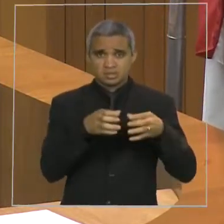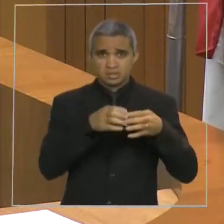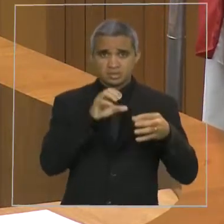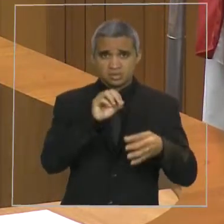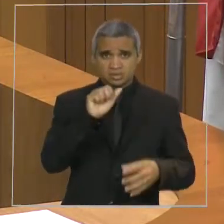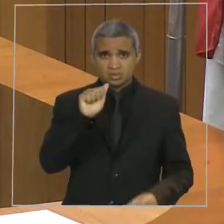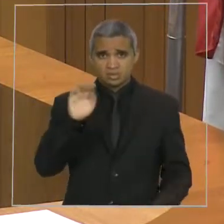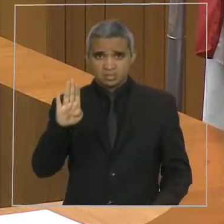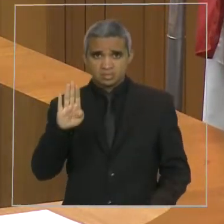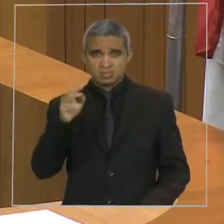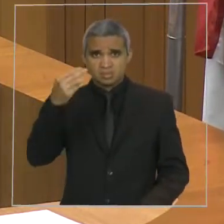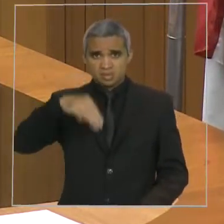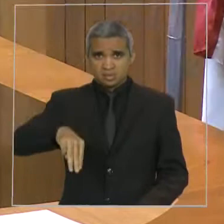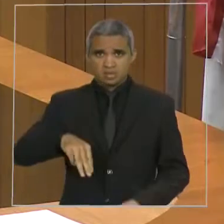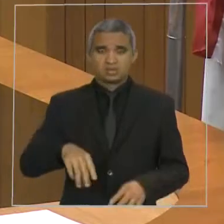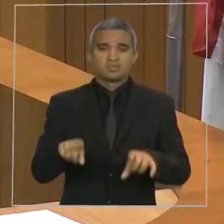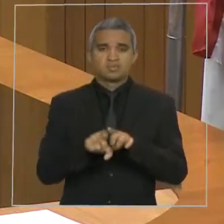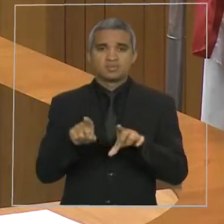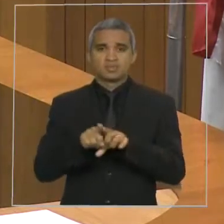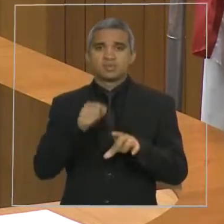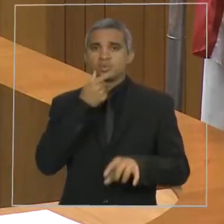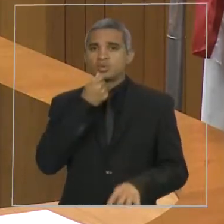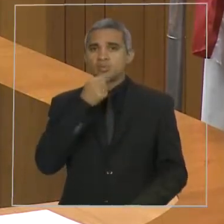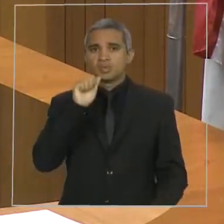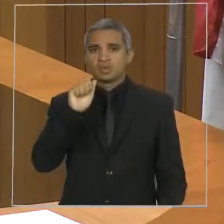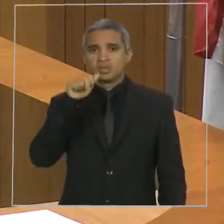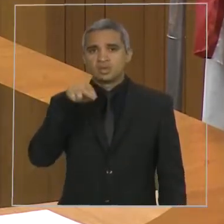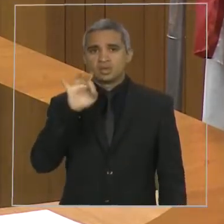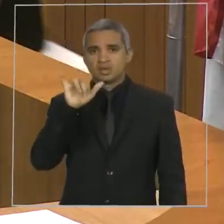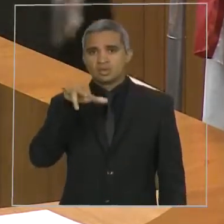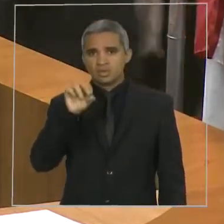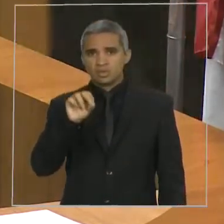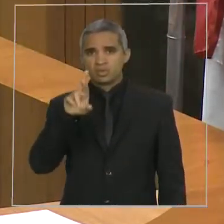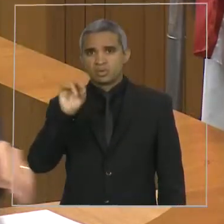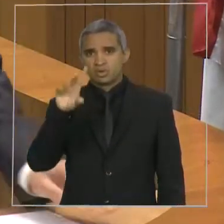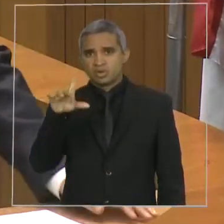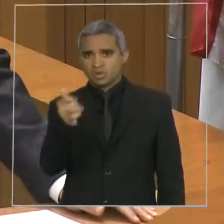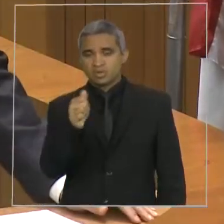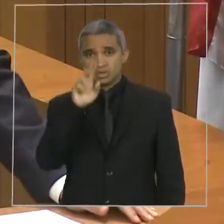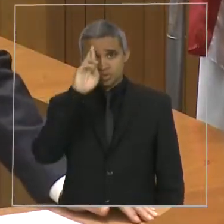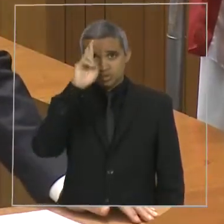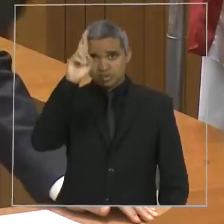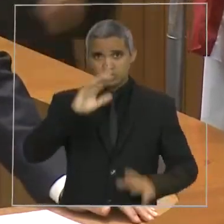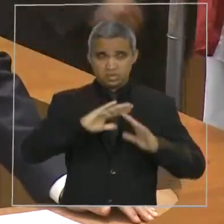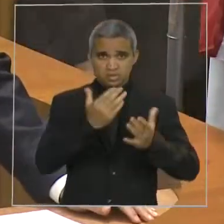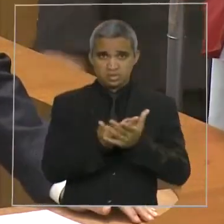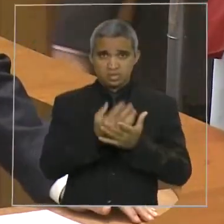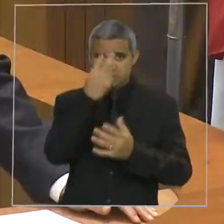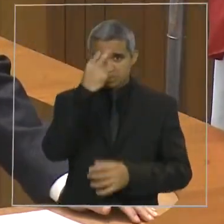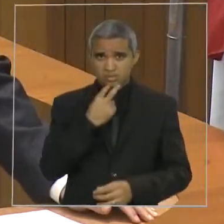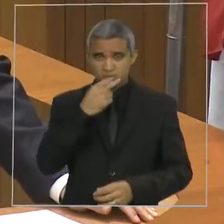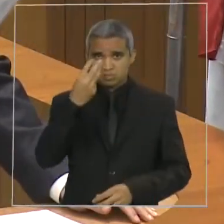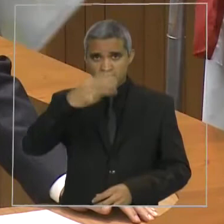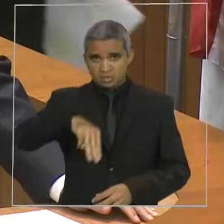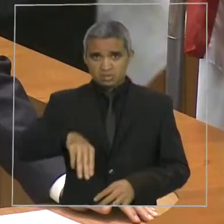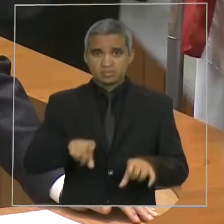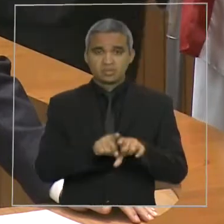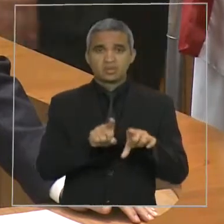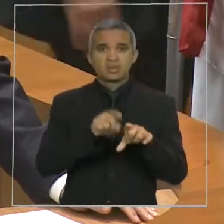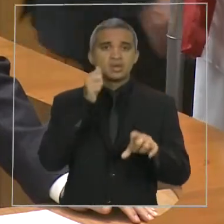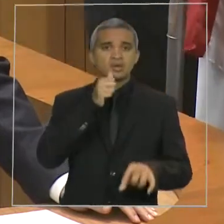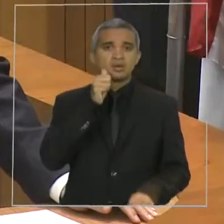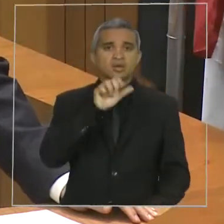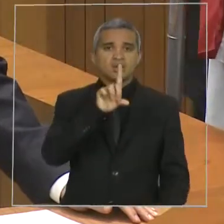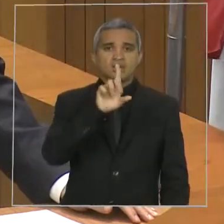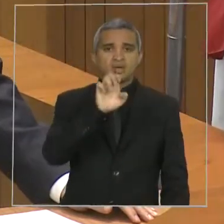Rocha, diretor de esporte da Escola de Cegos do Maranhão, e a senhora Denise Martins de Araújo, presidente do